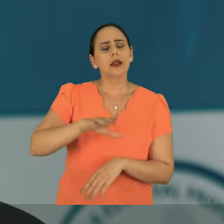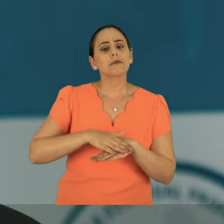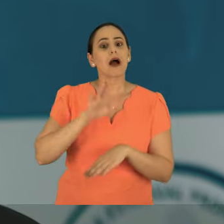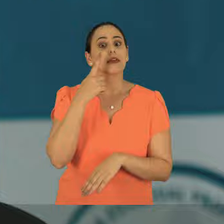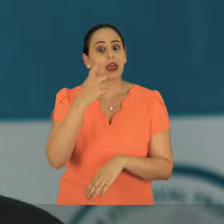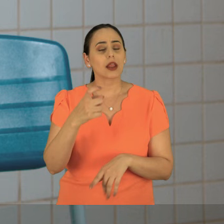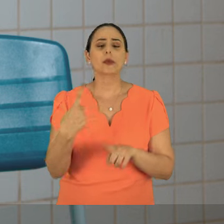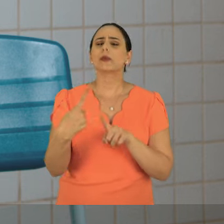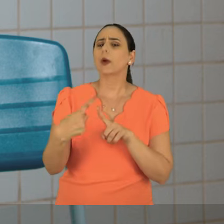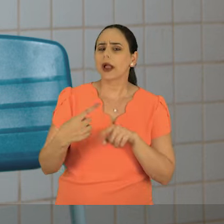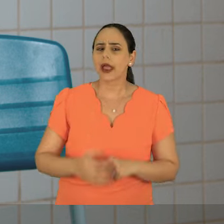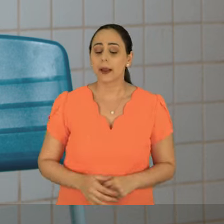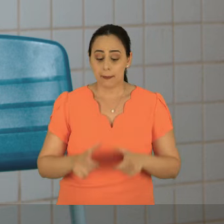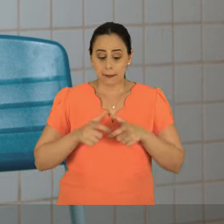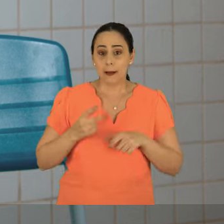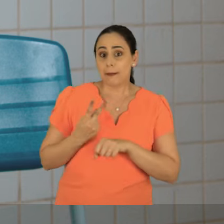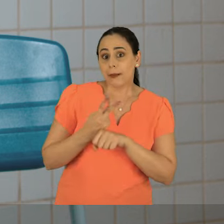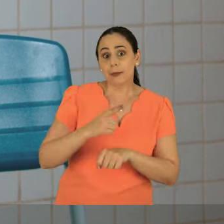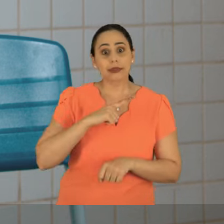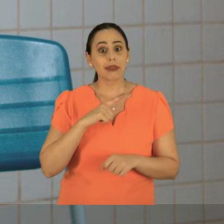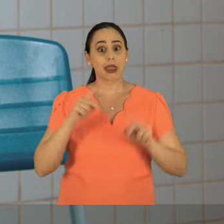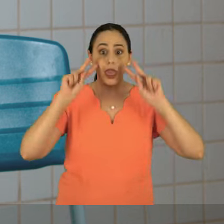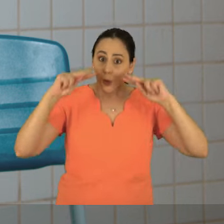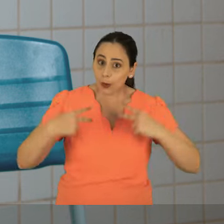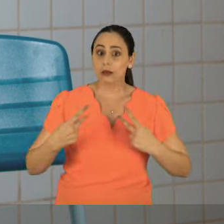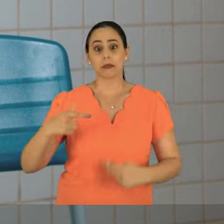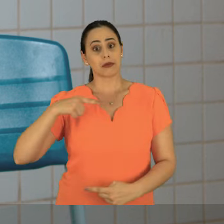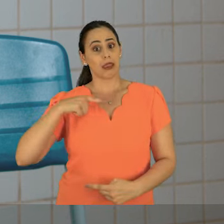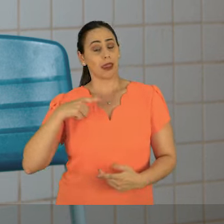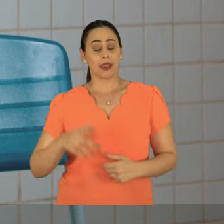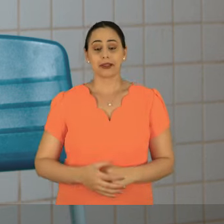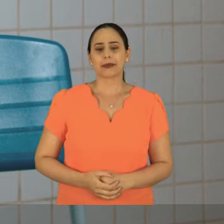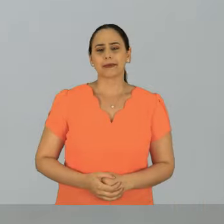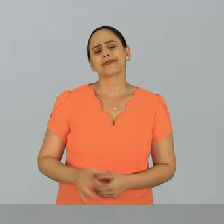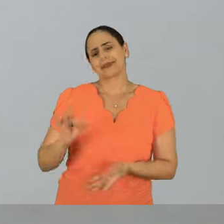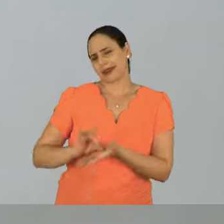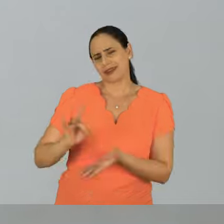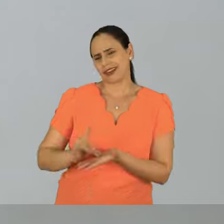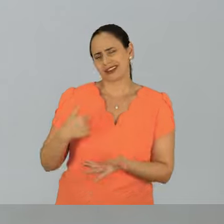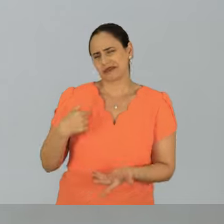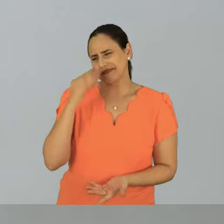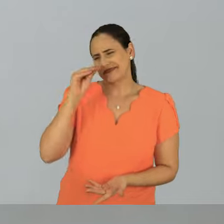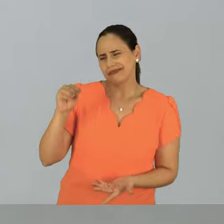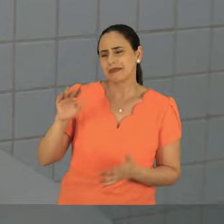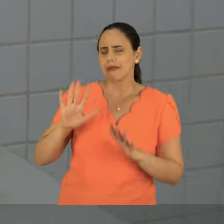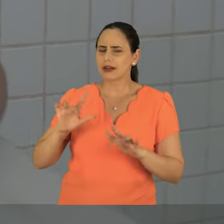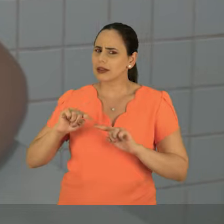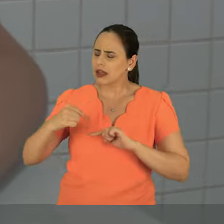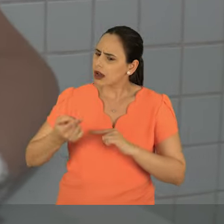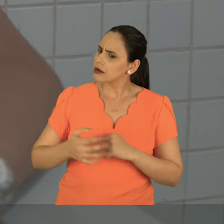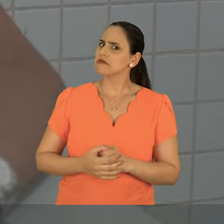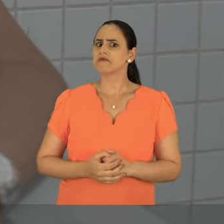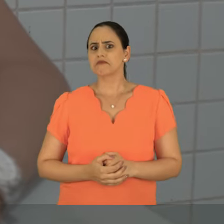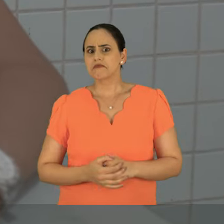existe reconhecimento. Realmente eu não ligava muito para essas coisas, aí depois disso comecei a prestar mais atenção